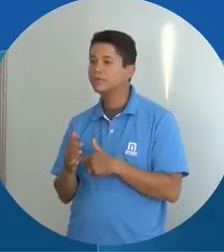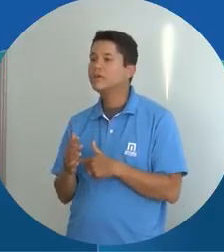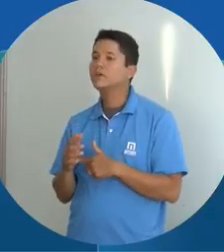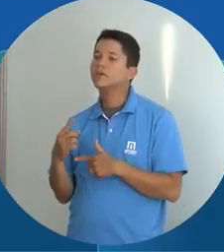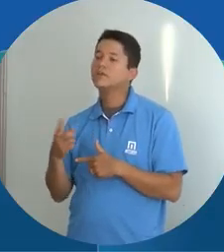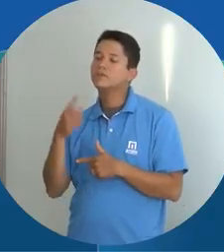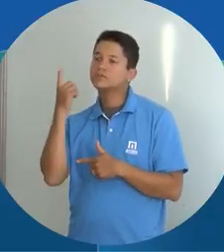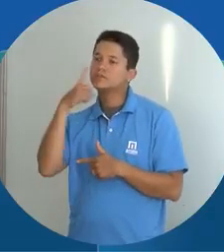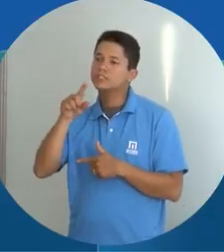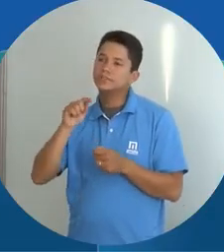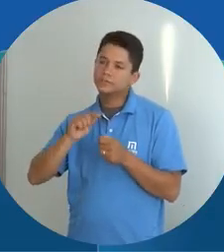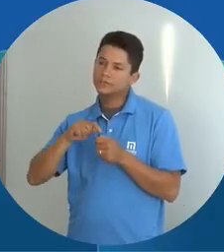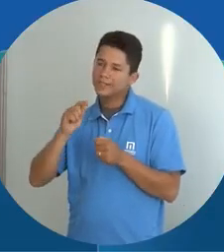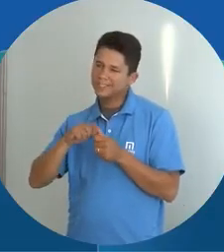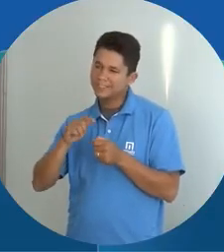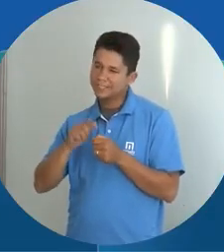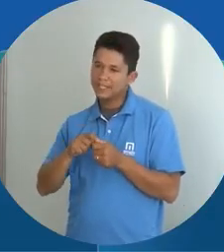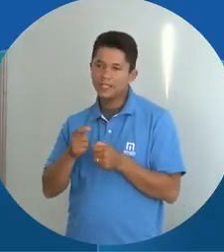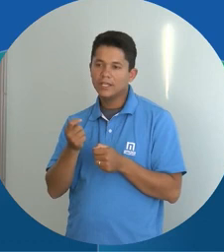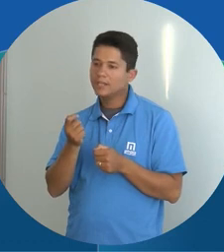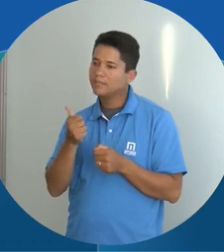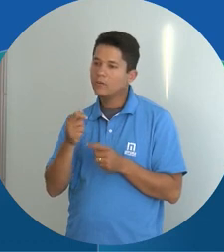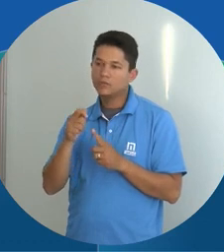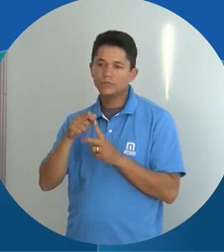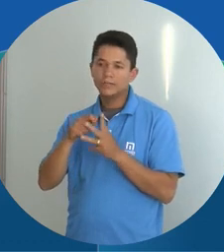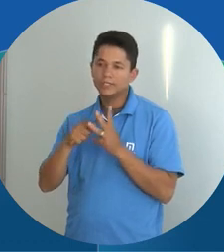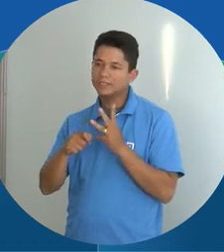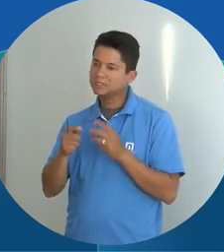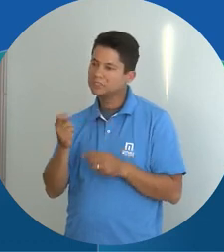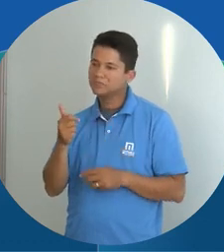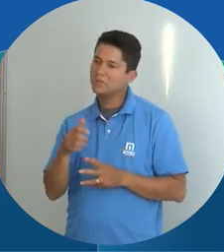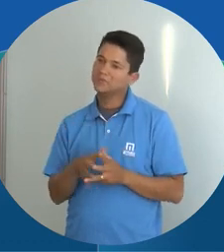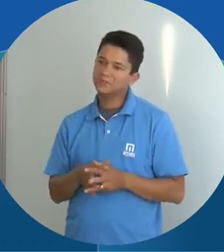em poucos meses, fazer um caminho, que eram,